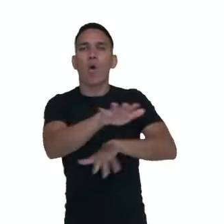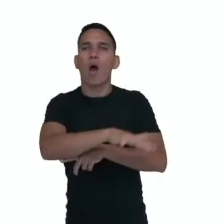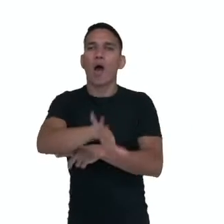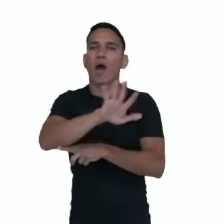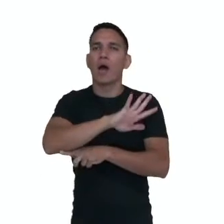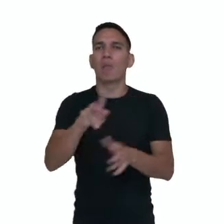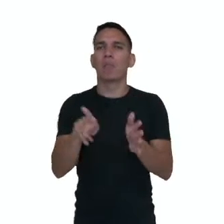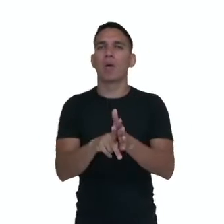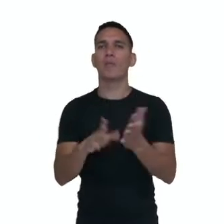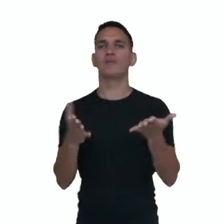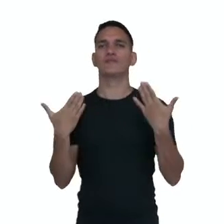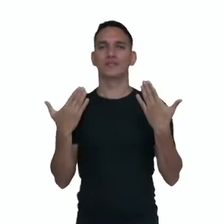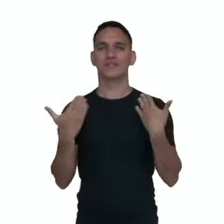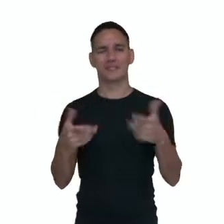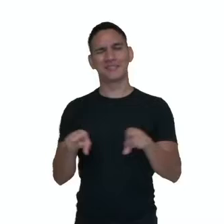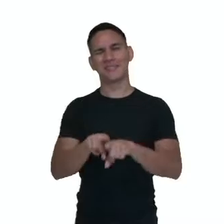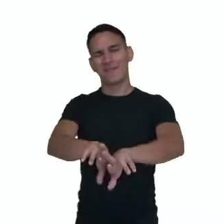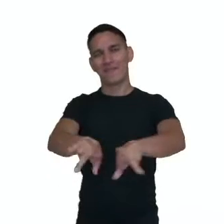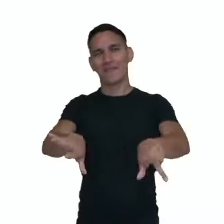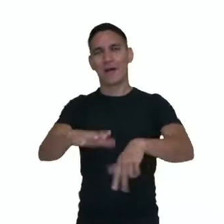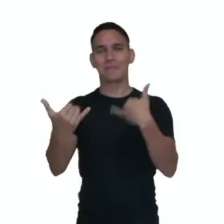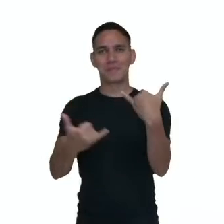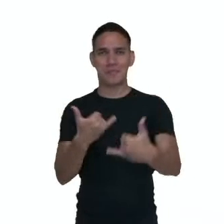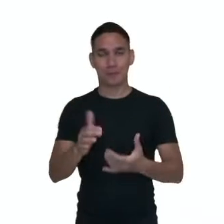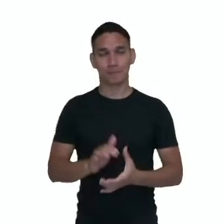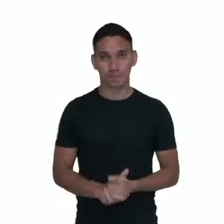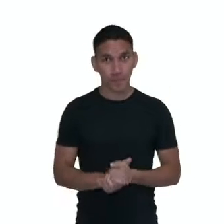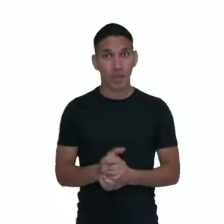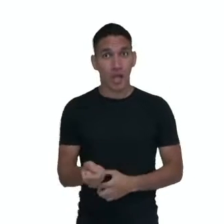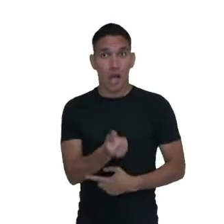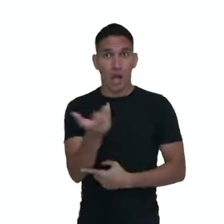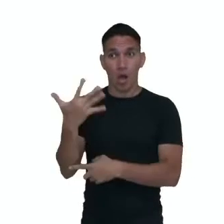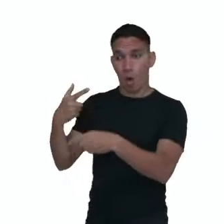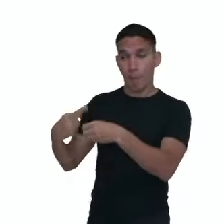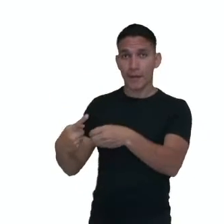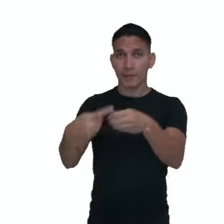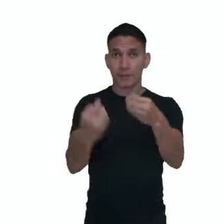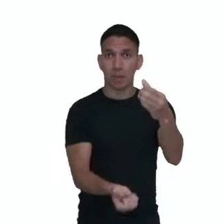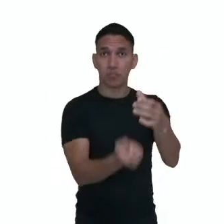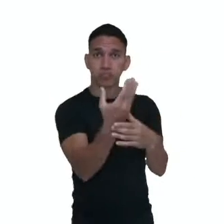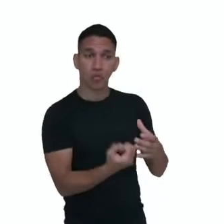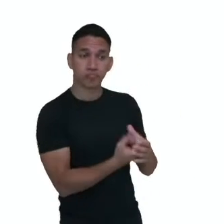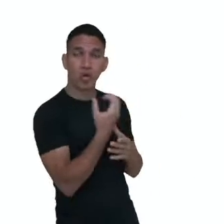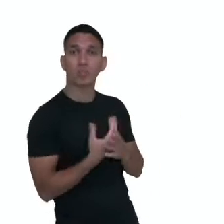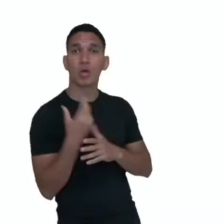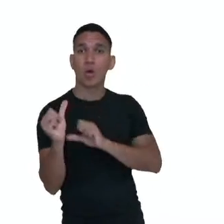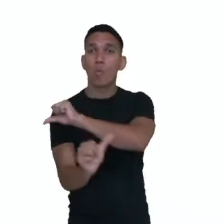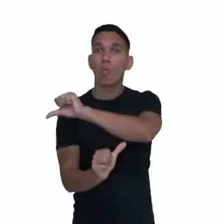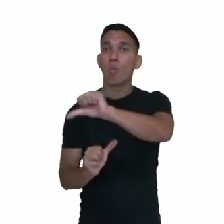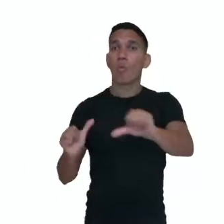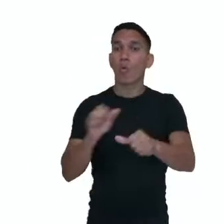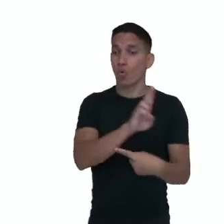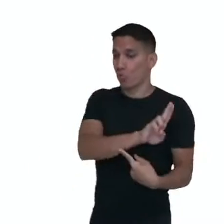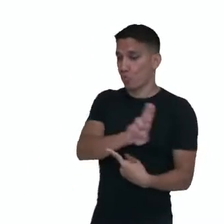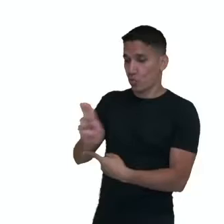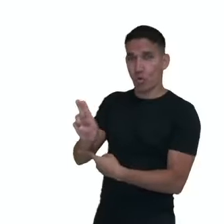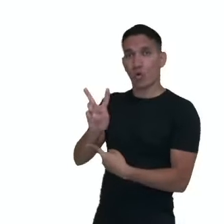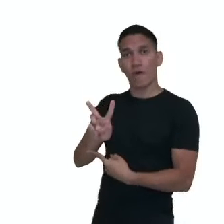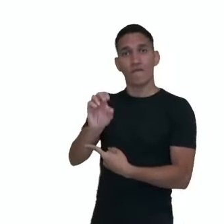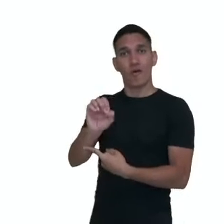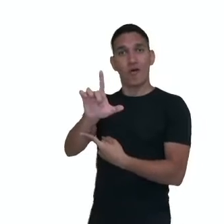playground. Em algumas cidades, né, surgiu a mudança do nome